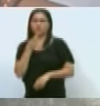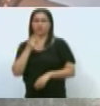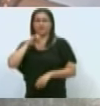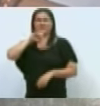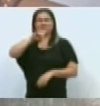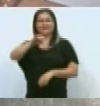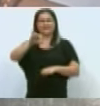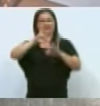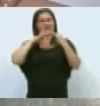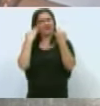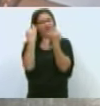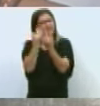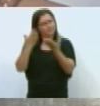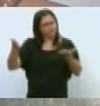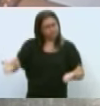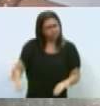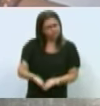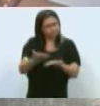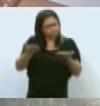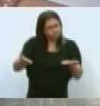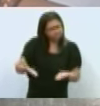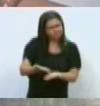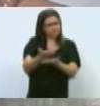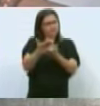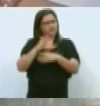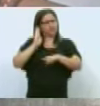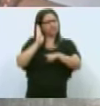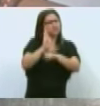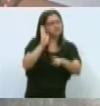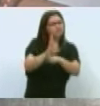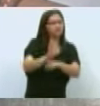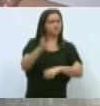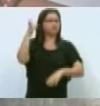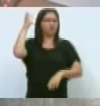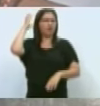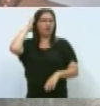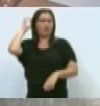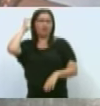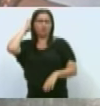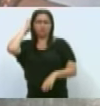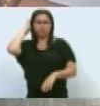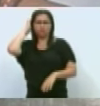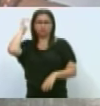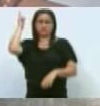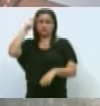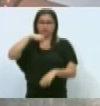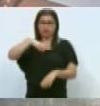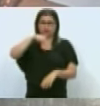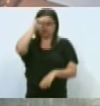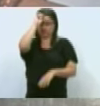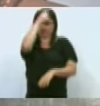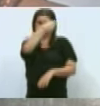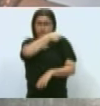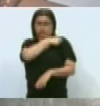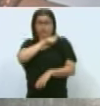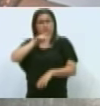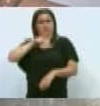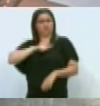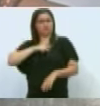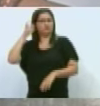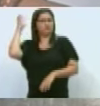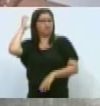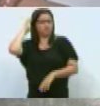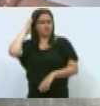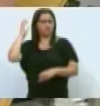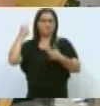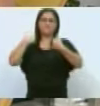na, né, na fono e nos postinhos, né, de saúde, agora tem fono. Então tem que investir a criança.